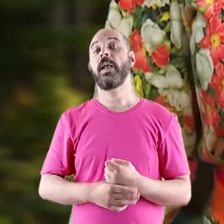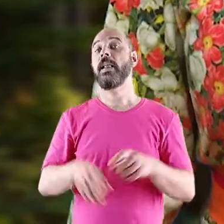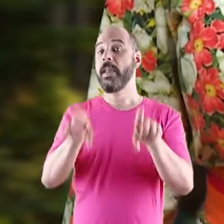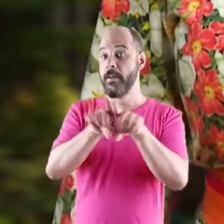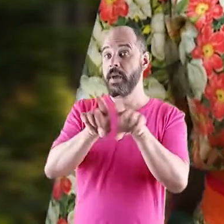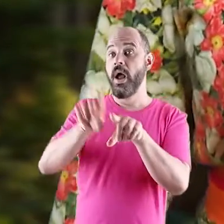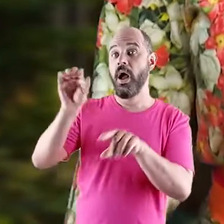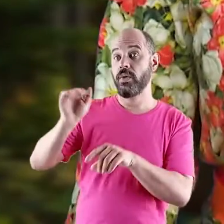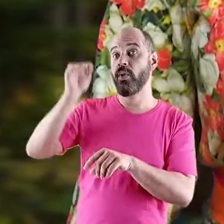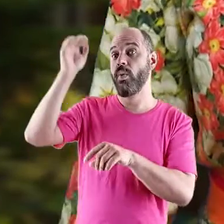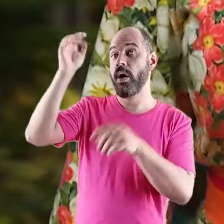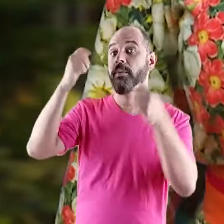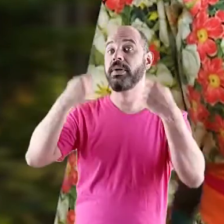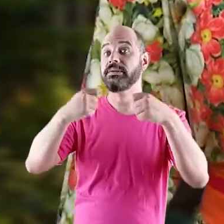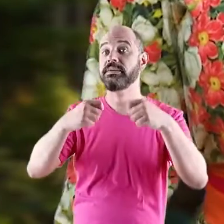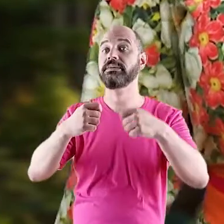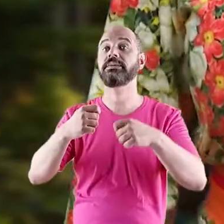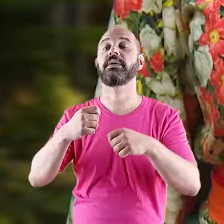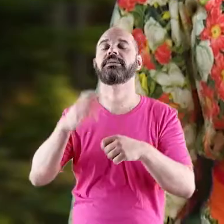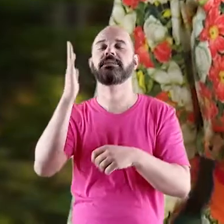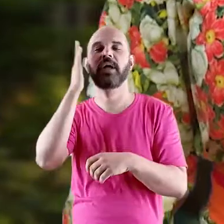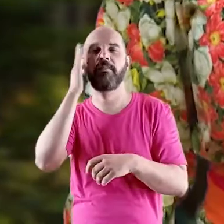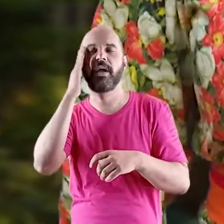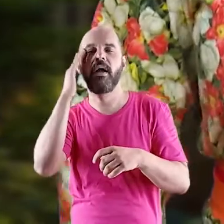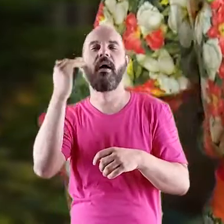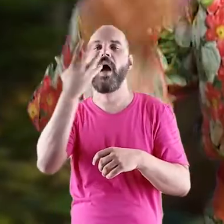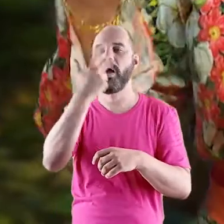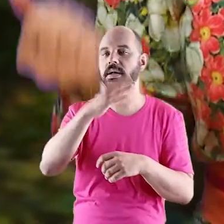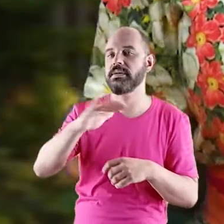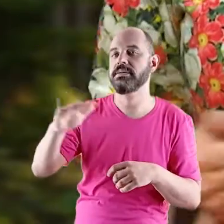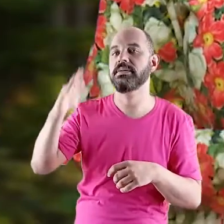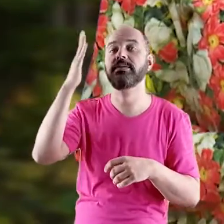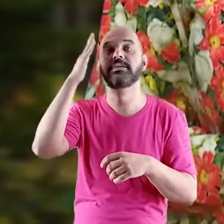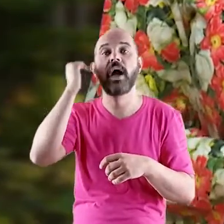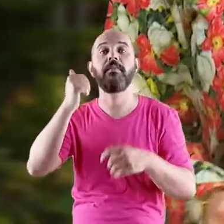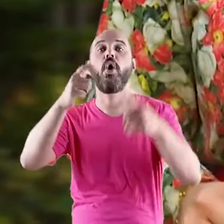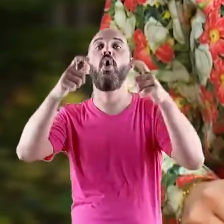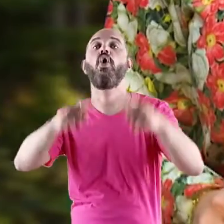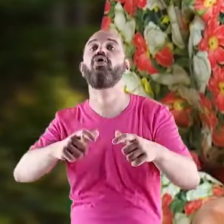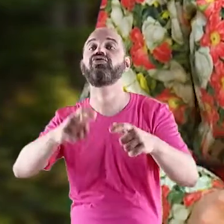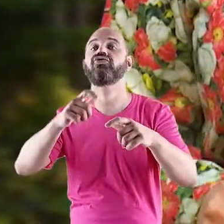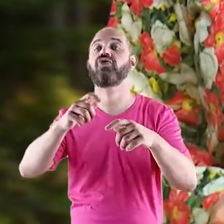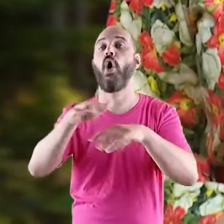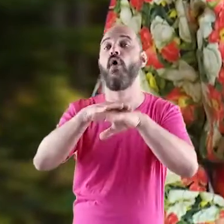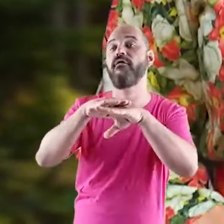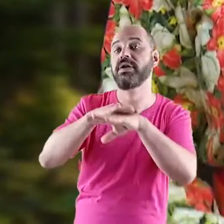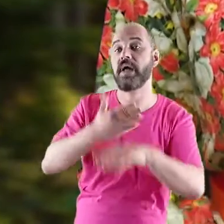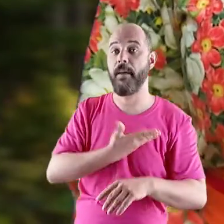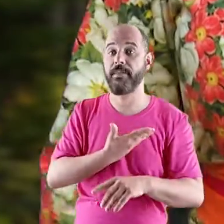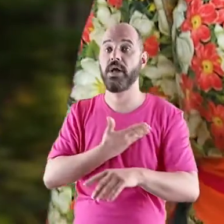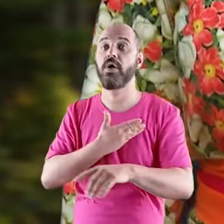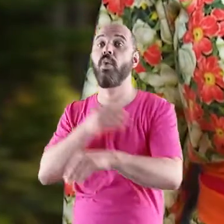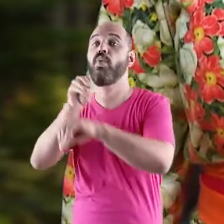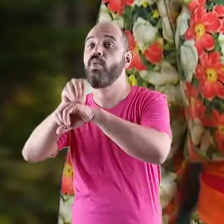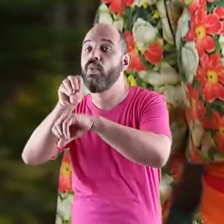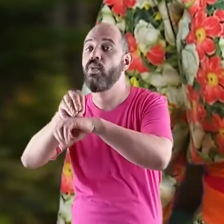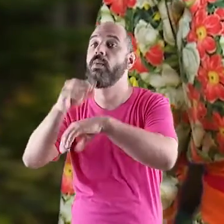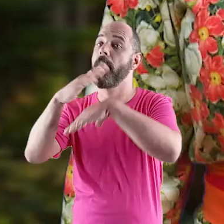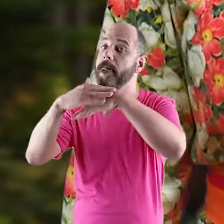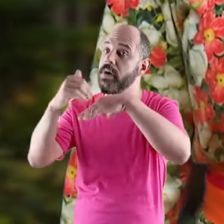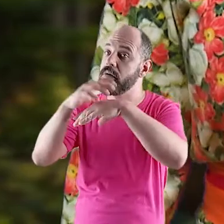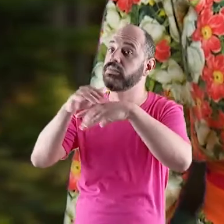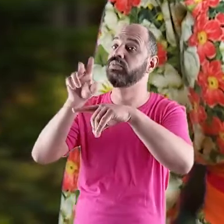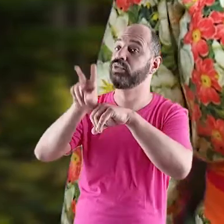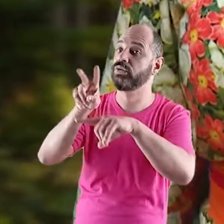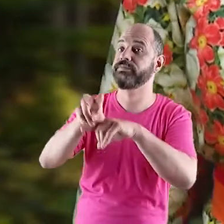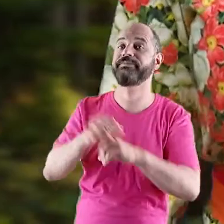também aos adultos ficar atento às crianças, saber onde vão, conversar com os amigos, garantir sempre carinho e proteção.